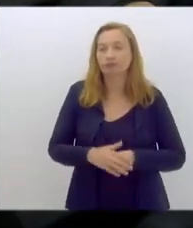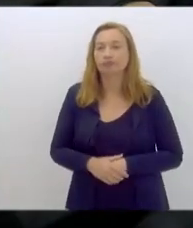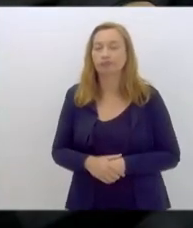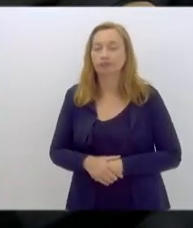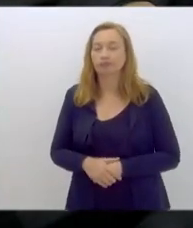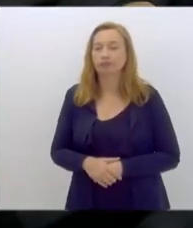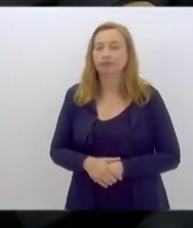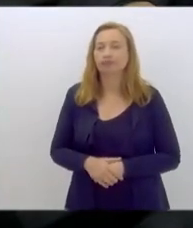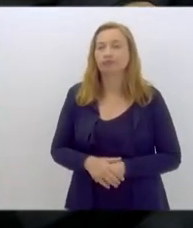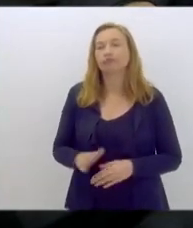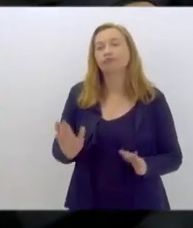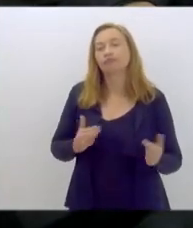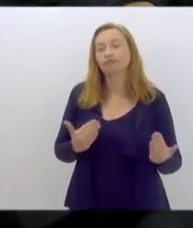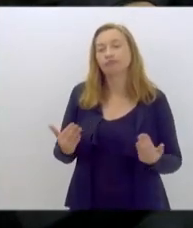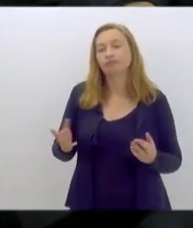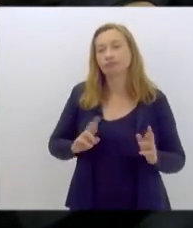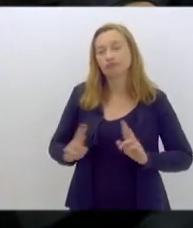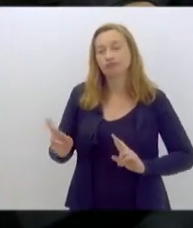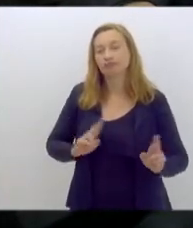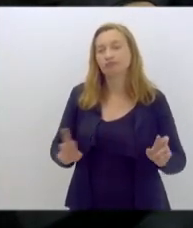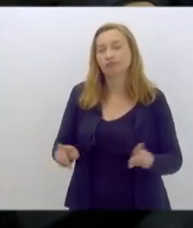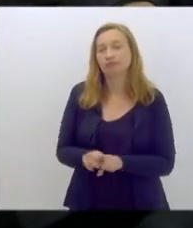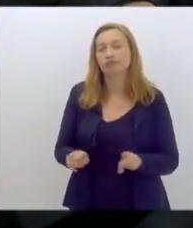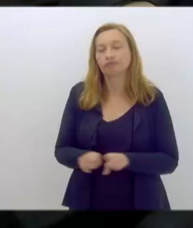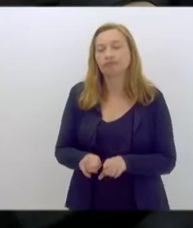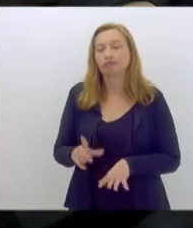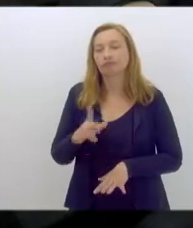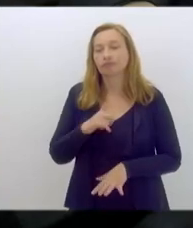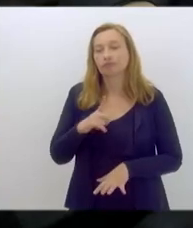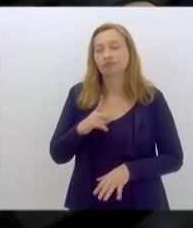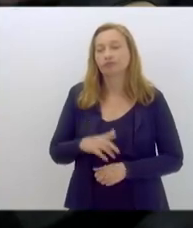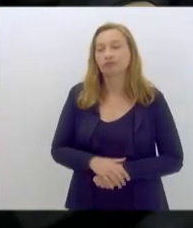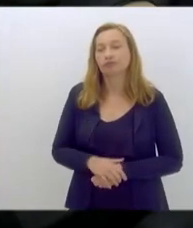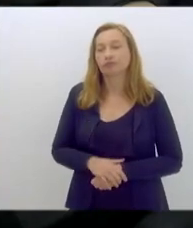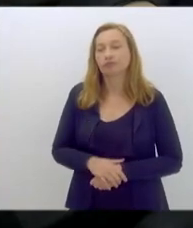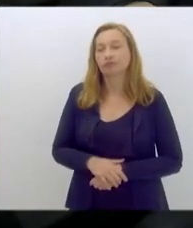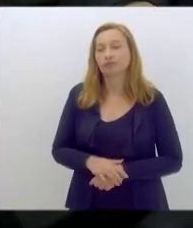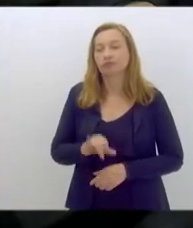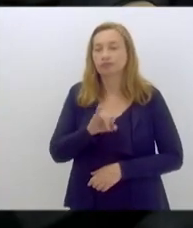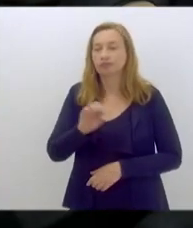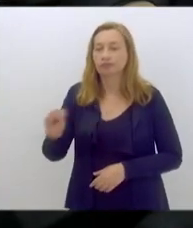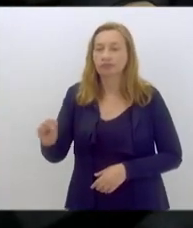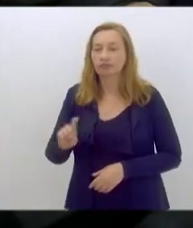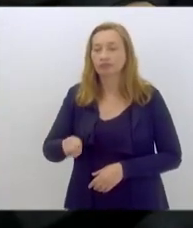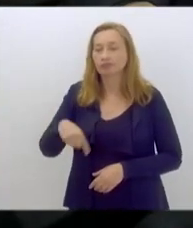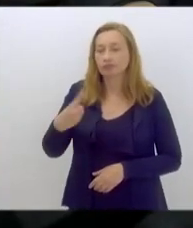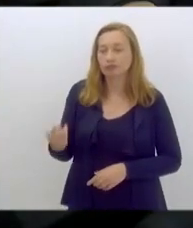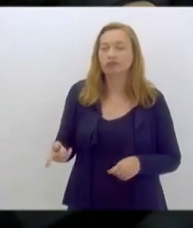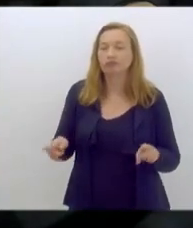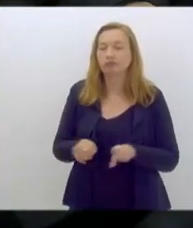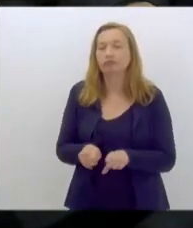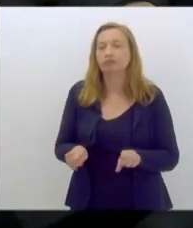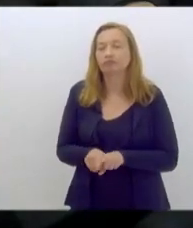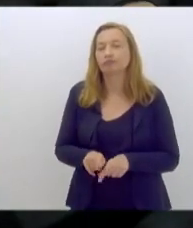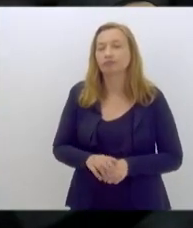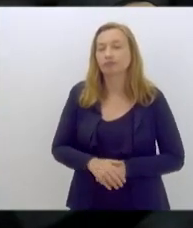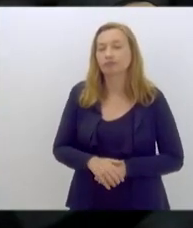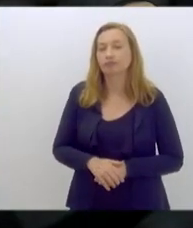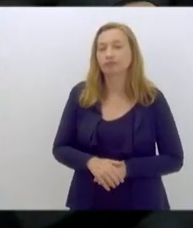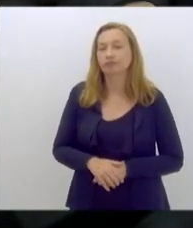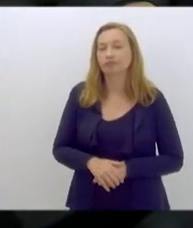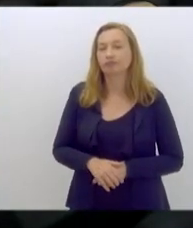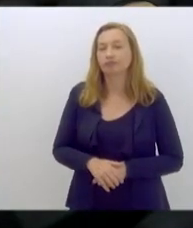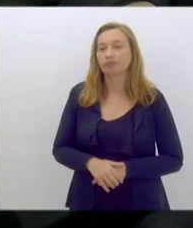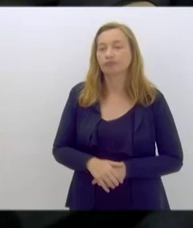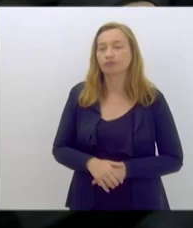associa-se a isso também o fato de nós termos ali na no ICMS um outro componente por conta de